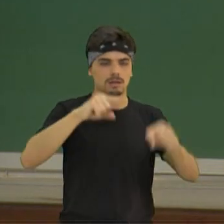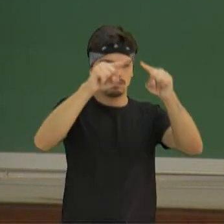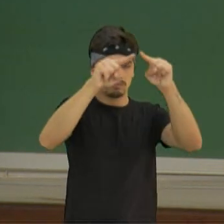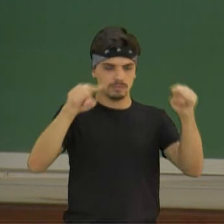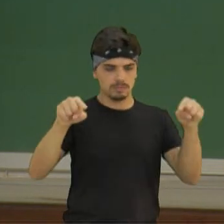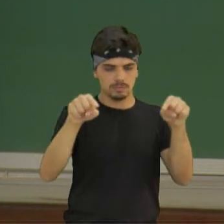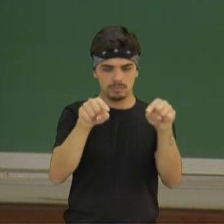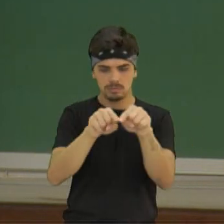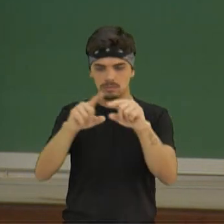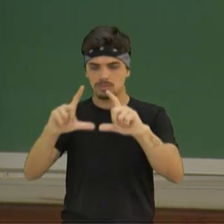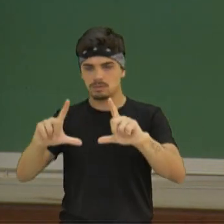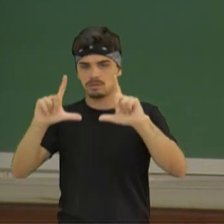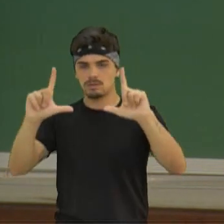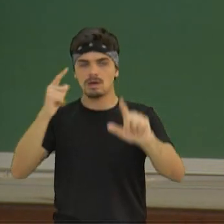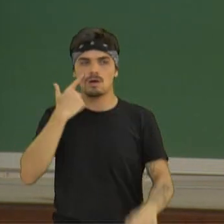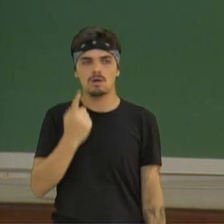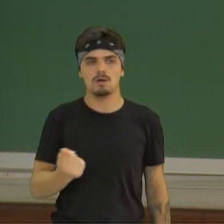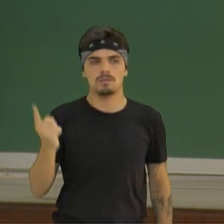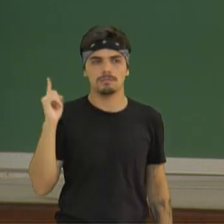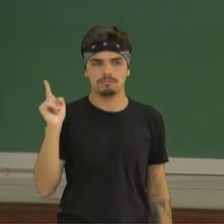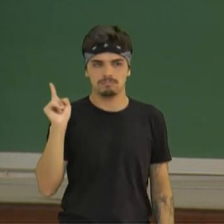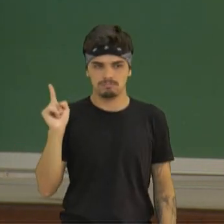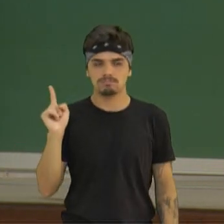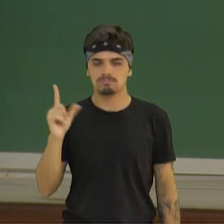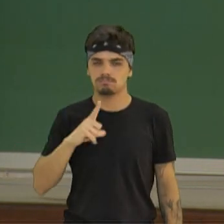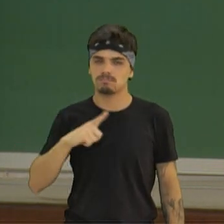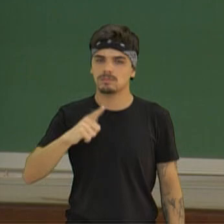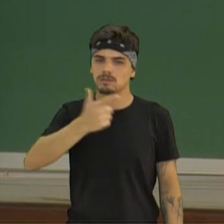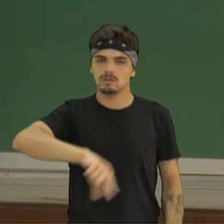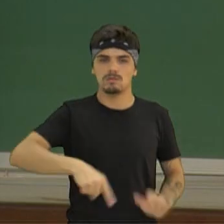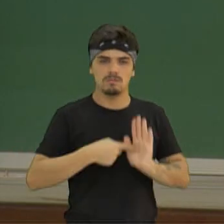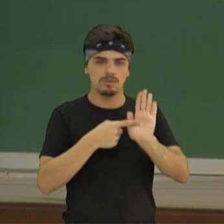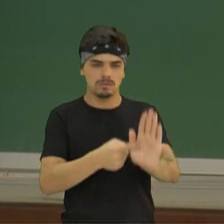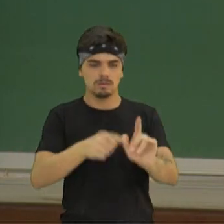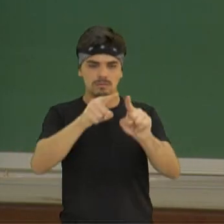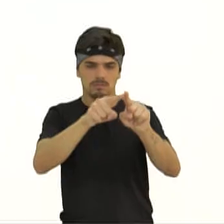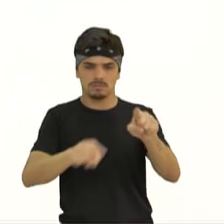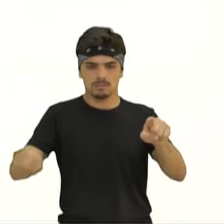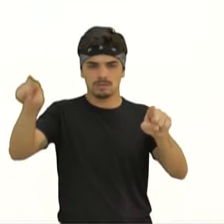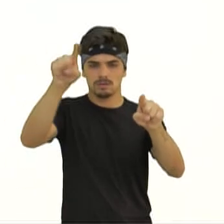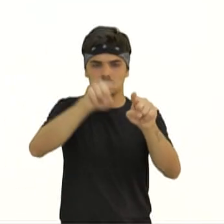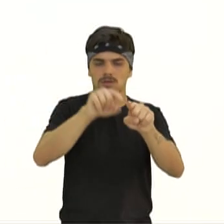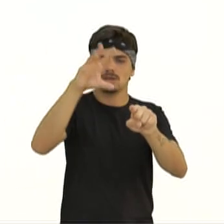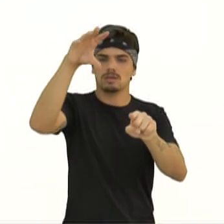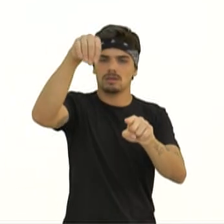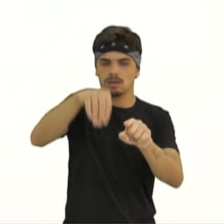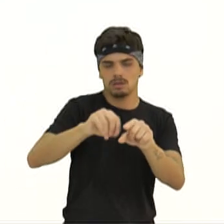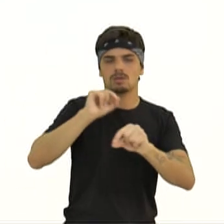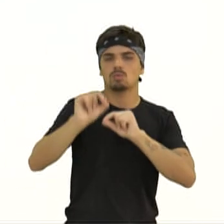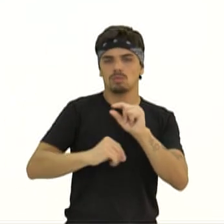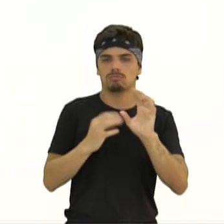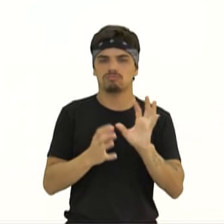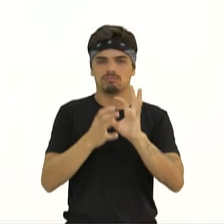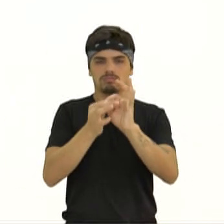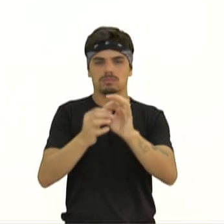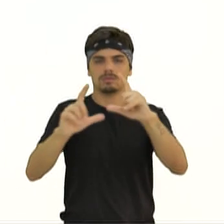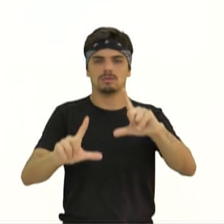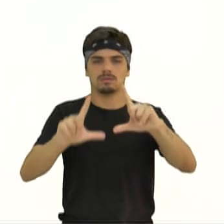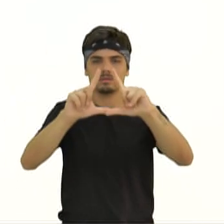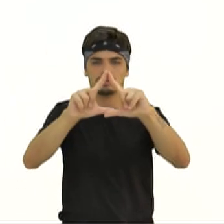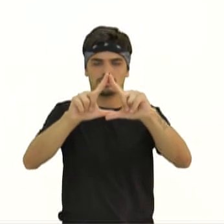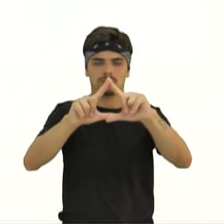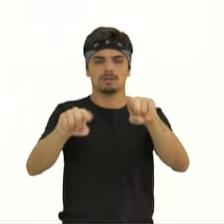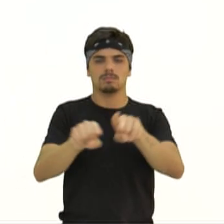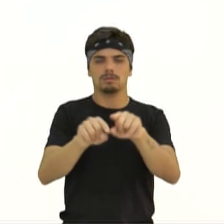retângulo. Então aqui, né, a professora novamente mostrando o ciclo, né? E nesse ciclo a gente define o triângulo retângulo.